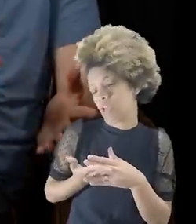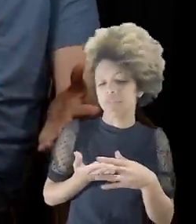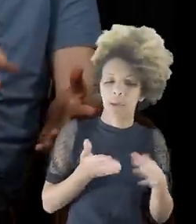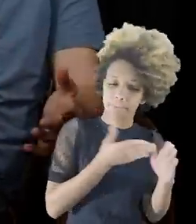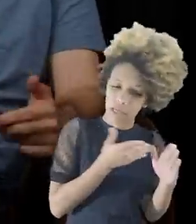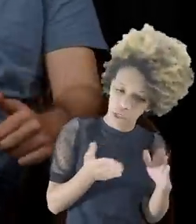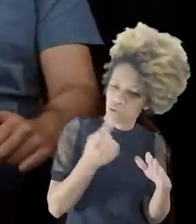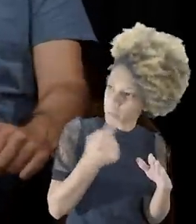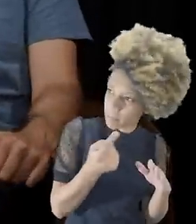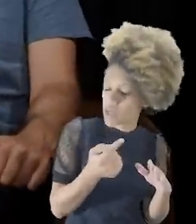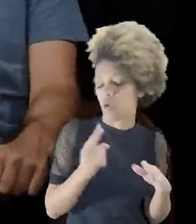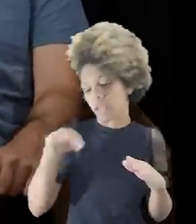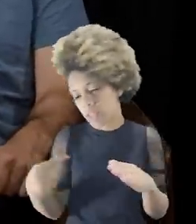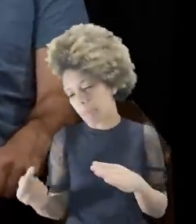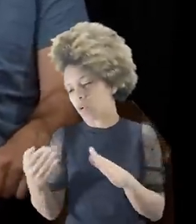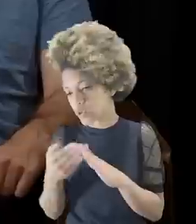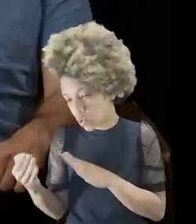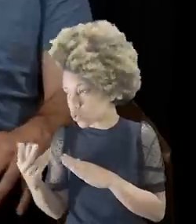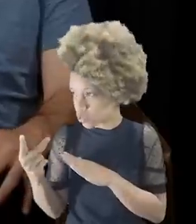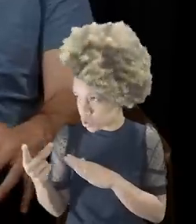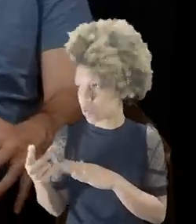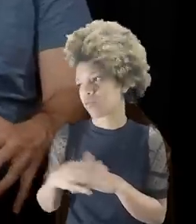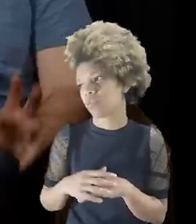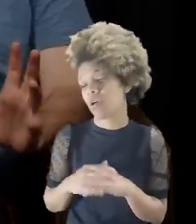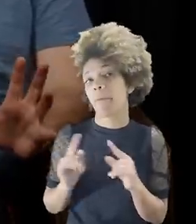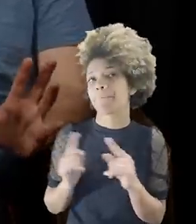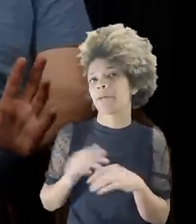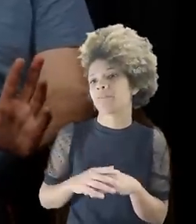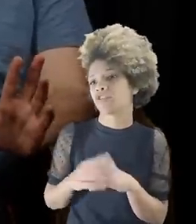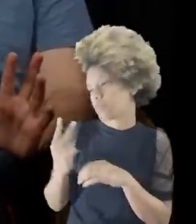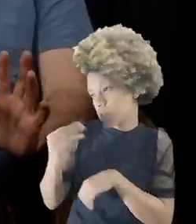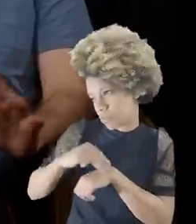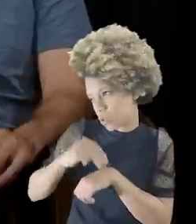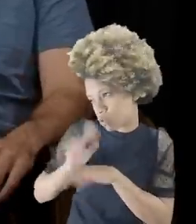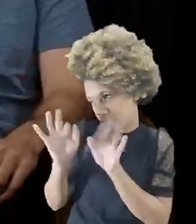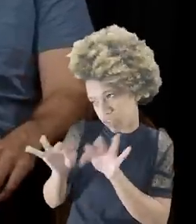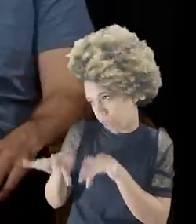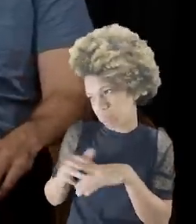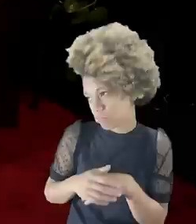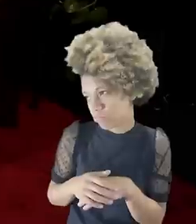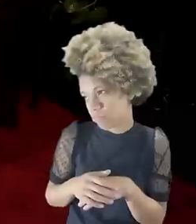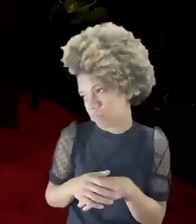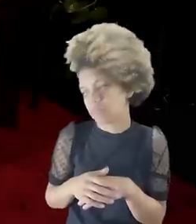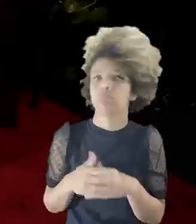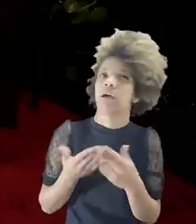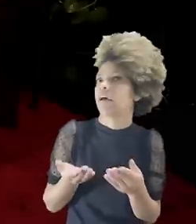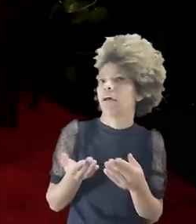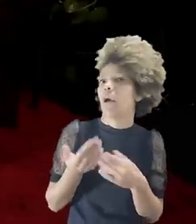metade do jogo né no primeiro tempo e três tempos do segundo né Então muitos deles deixam dois ali pro final do jogo para